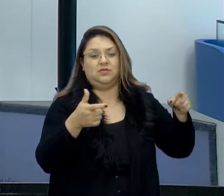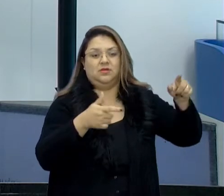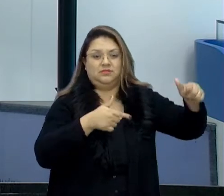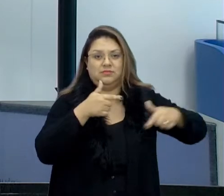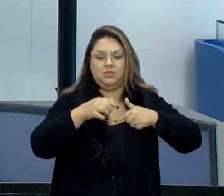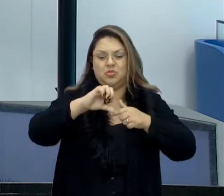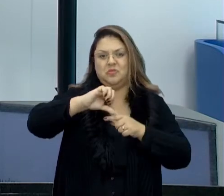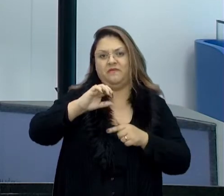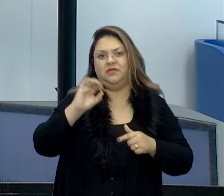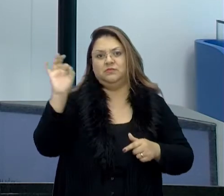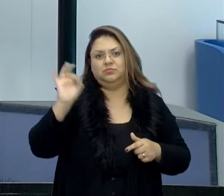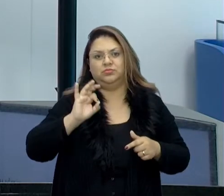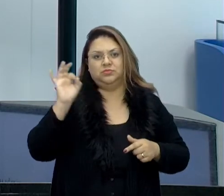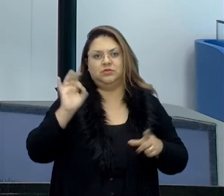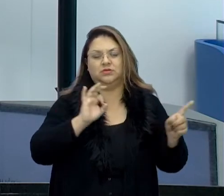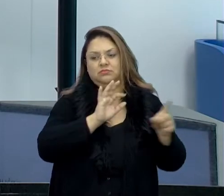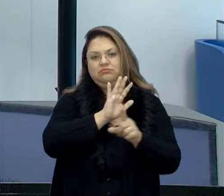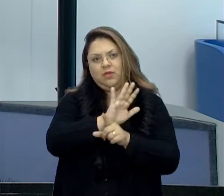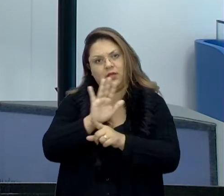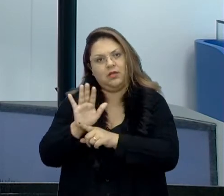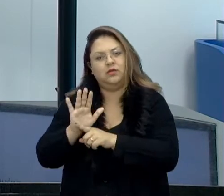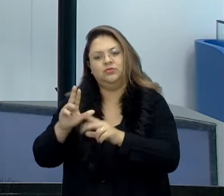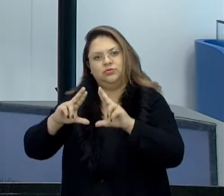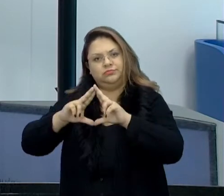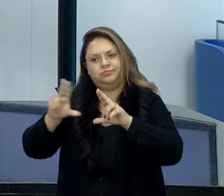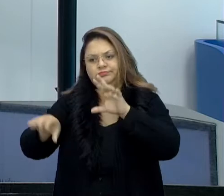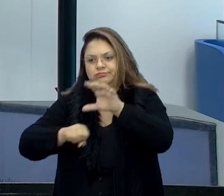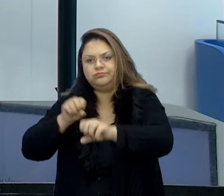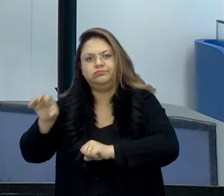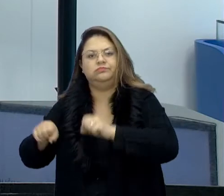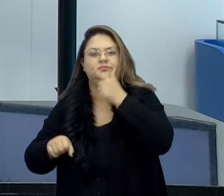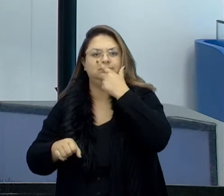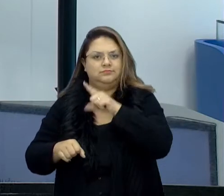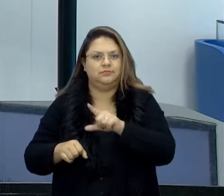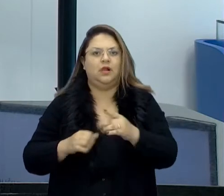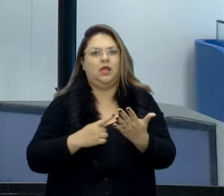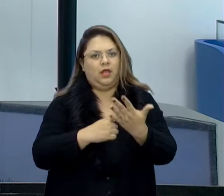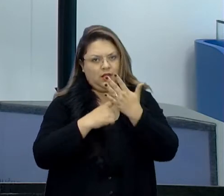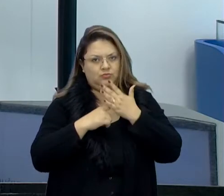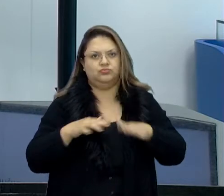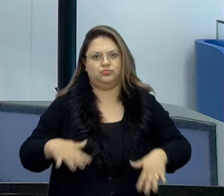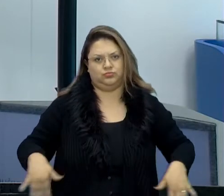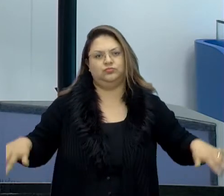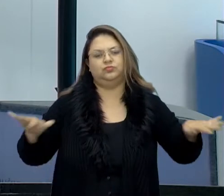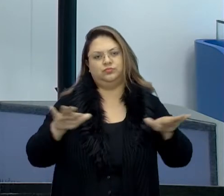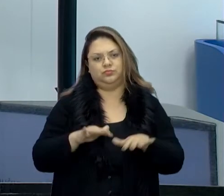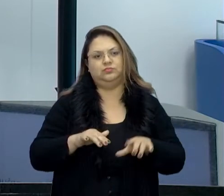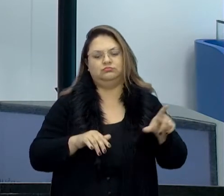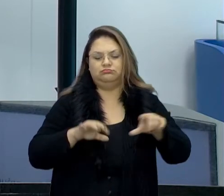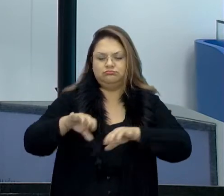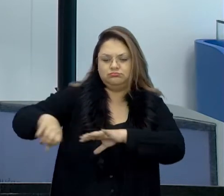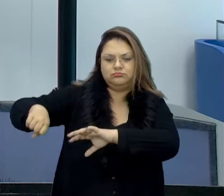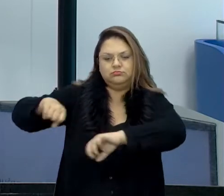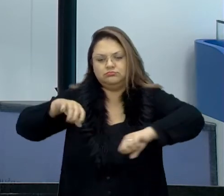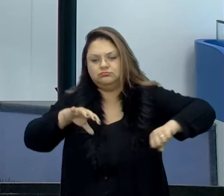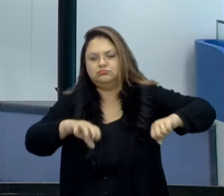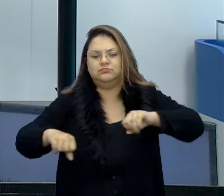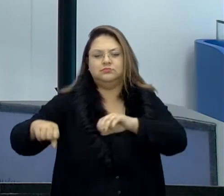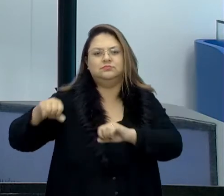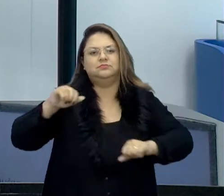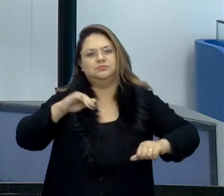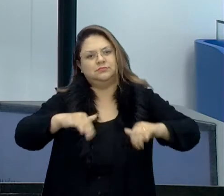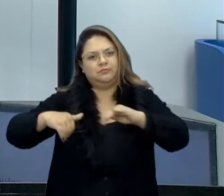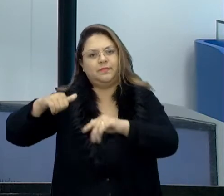de 90% da recolha dos resíduos aí, sólidos, embalagens, tal, que seguem para a separação, que seguem para